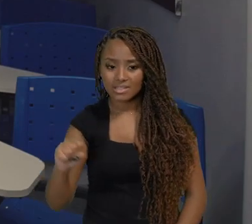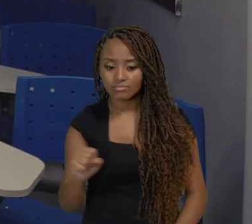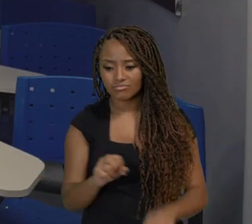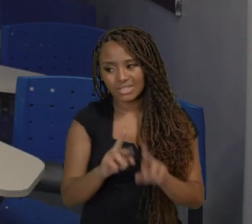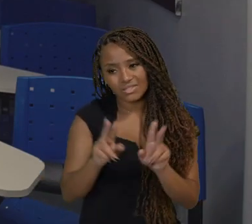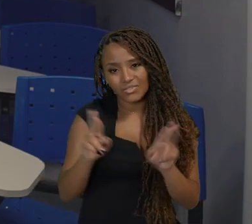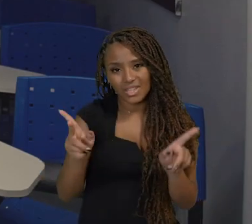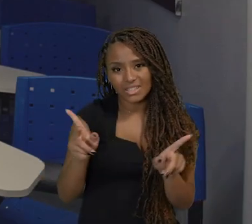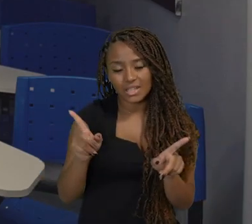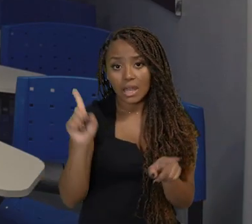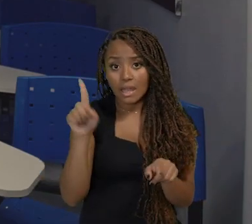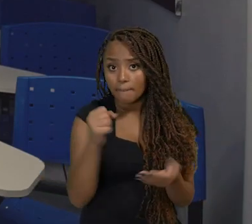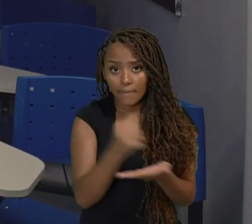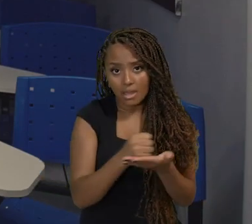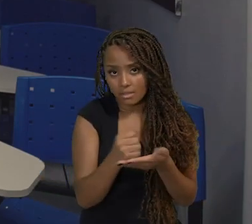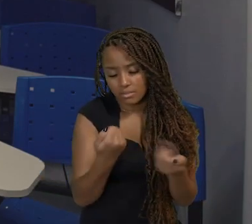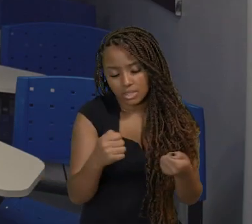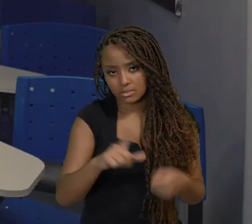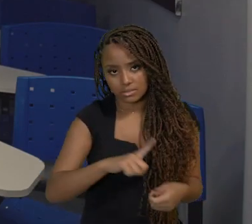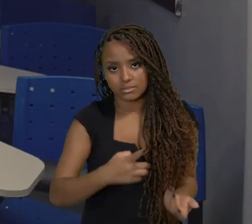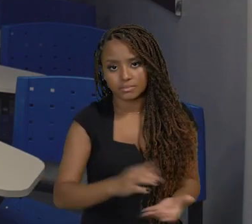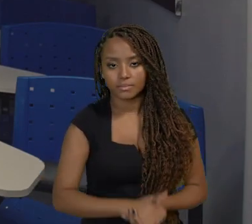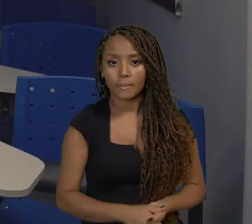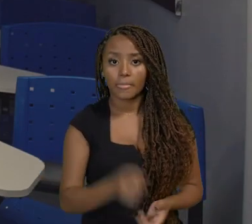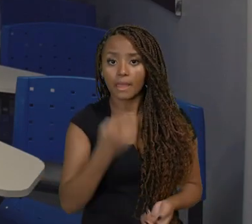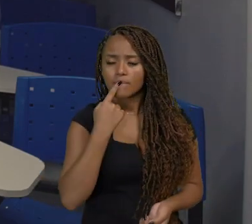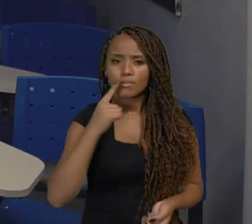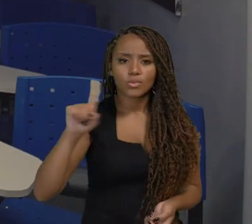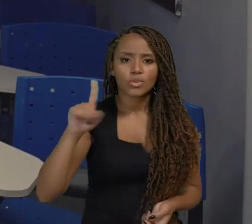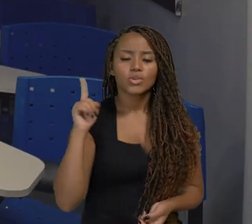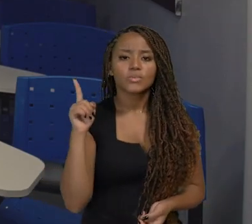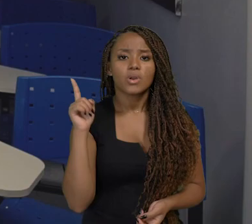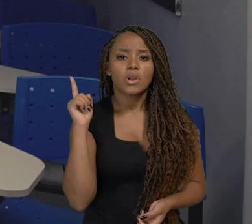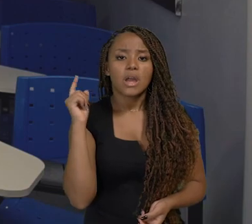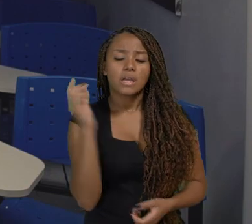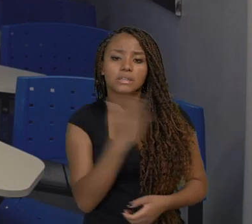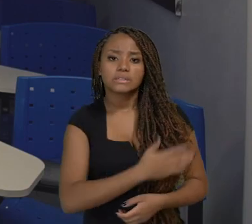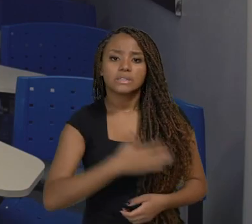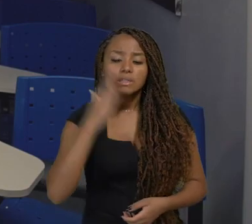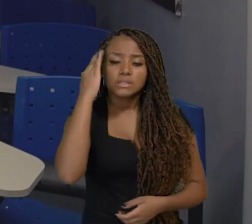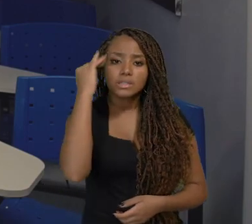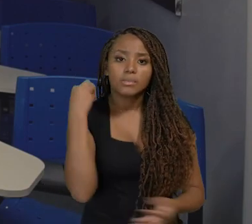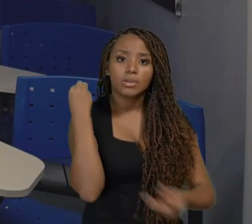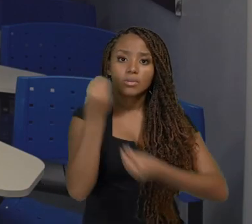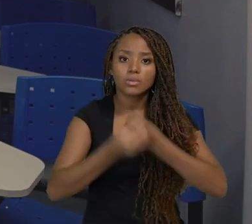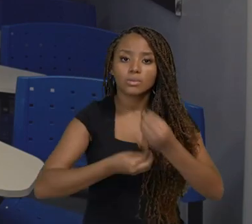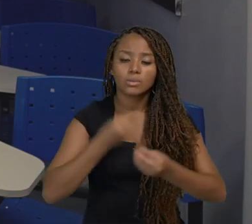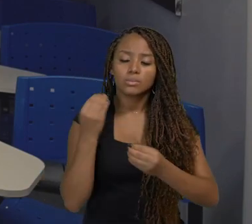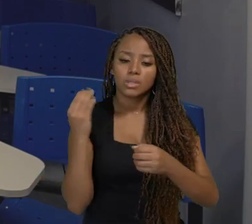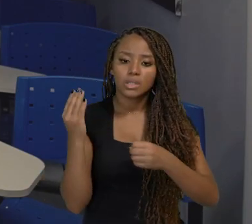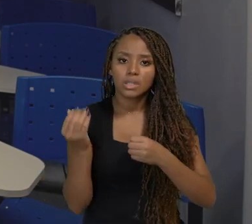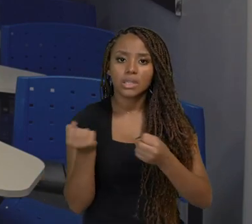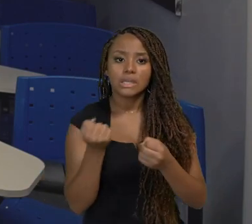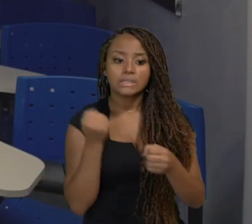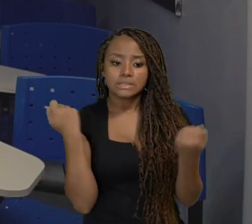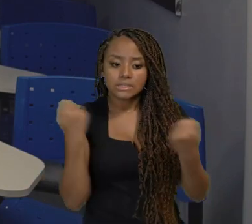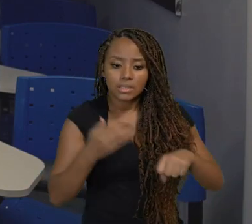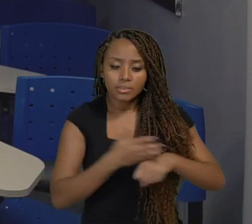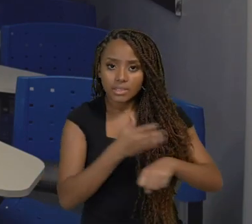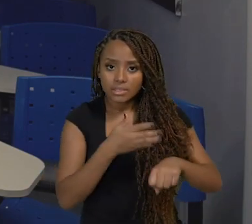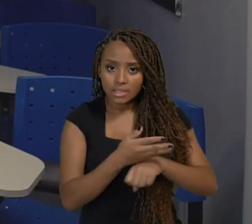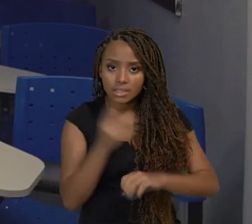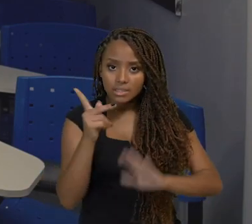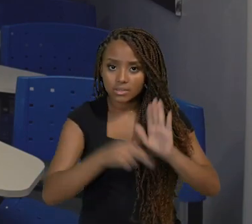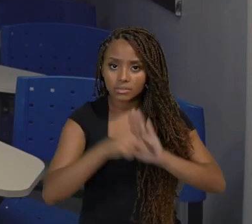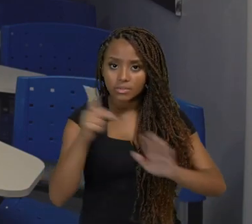Não. Pois é, Matheus. E agora, por último, eu só queria saber com você como é que funciona direitinho esse processo para entrar nesse projeto maravilhoso que vocês